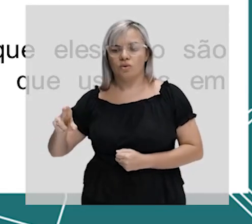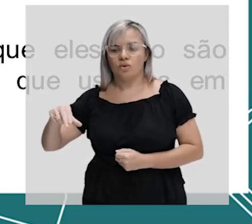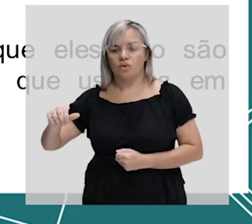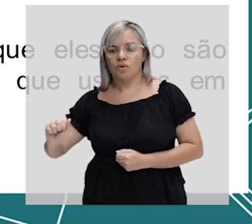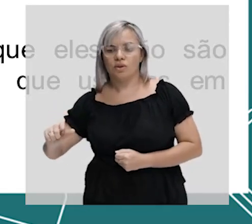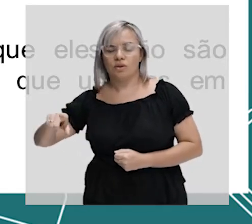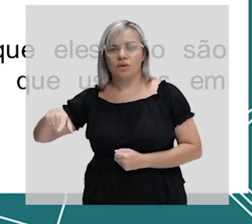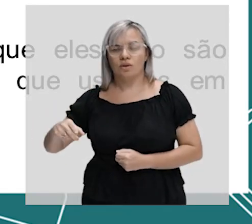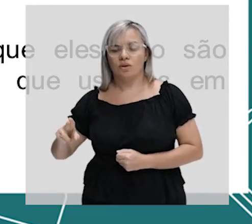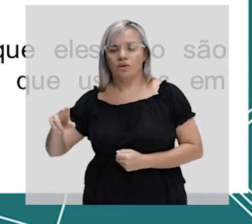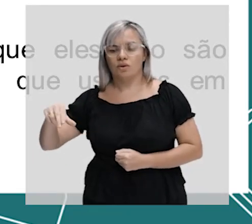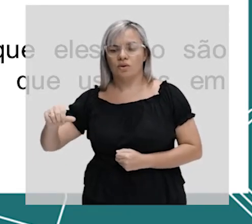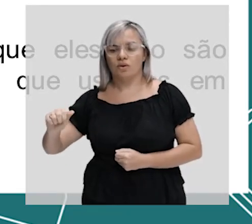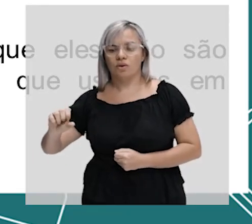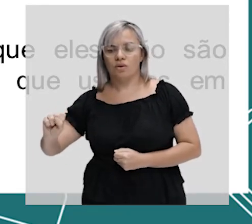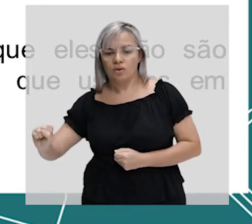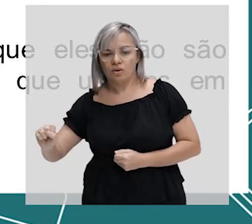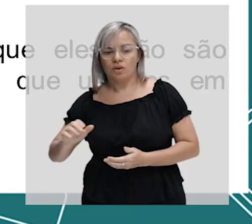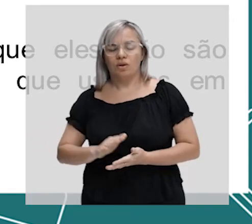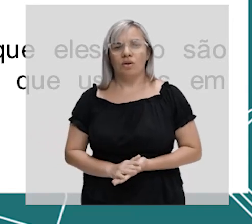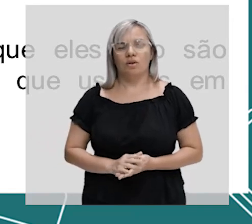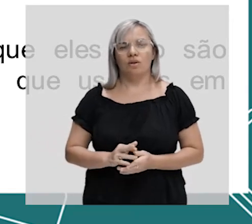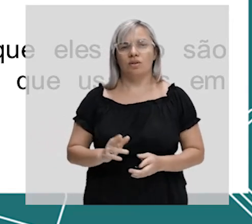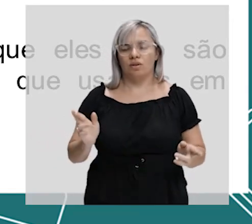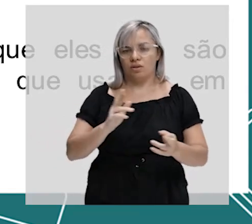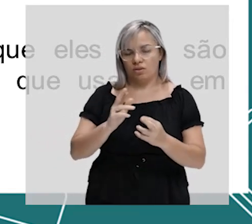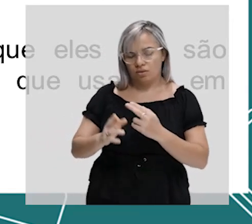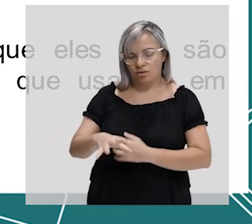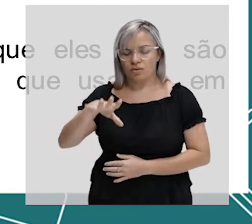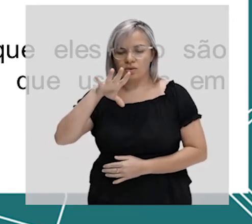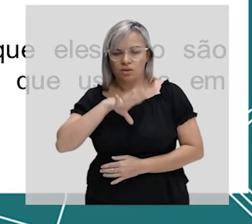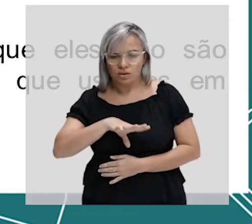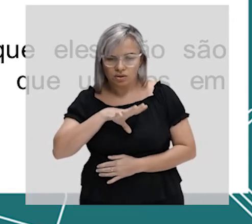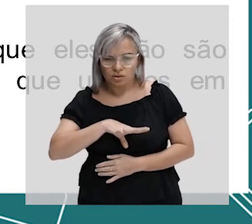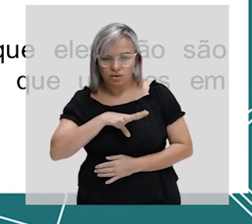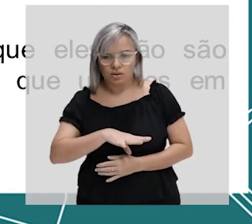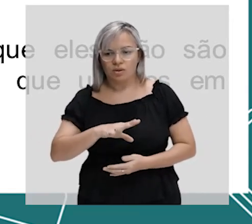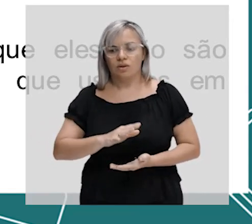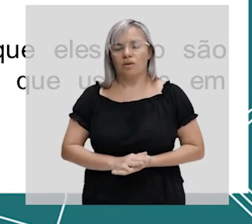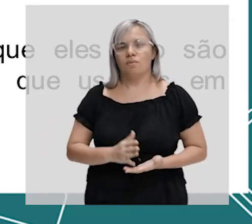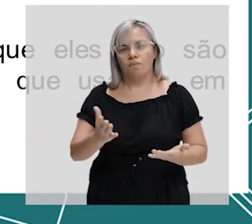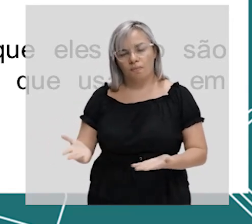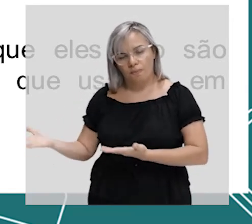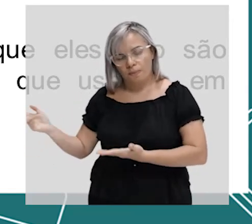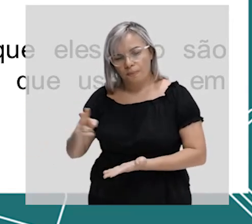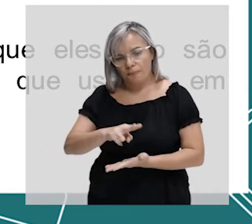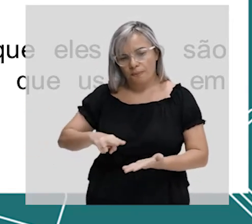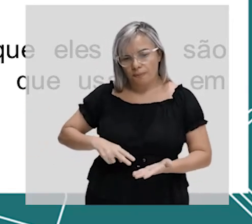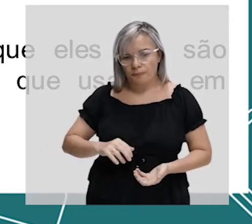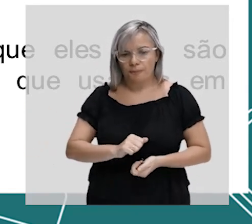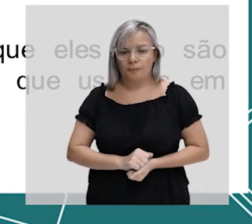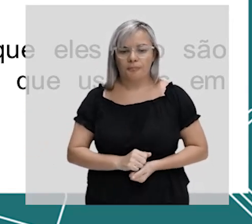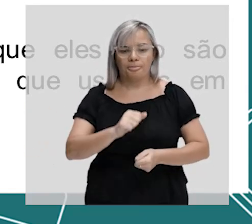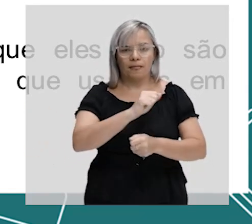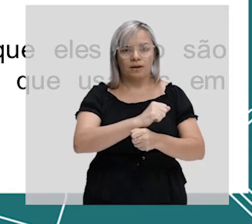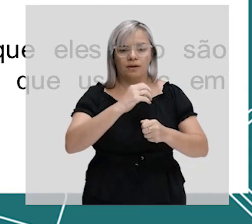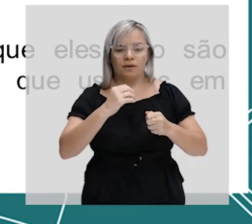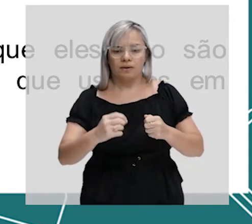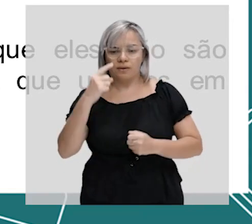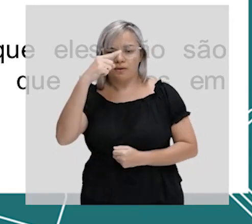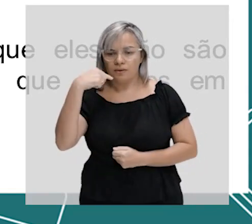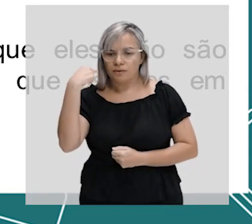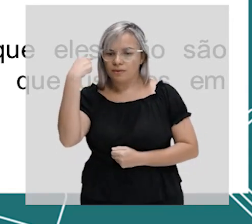Que corresponde em português a o, a, os, as, uma, uns, umas. Os artigos em espanhol têm uma função